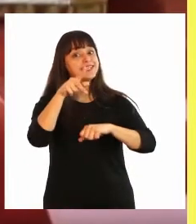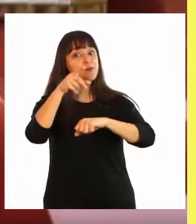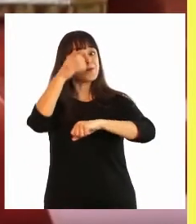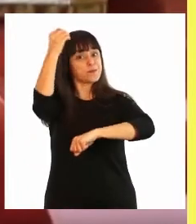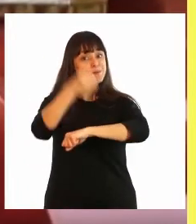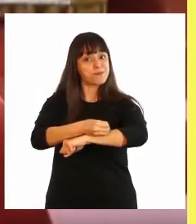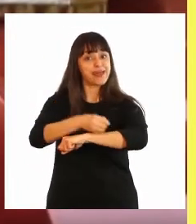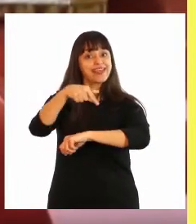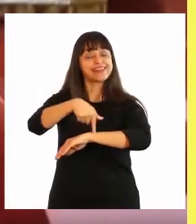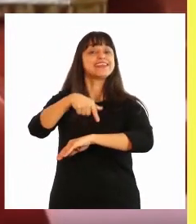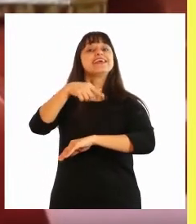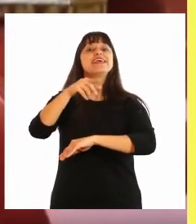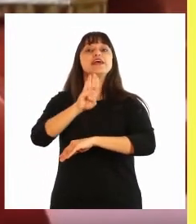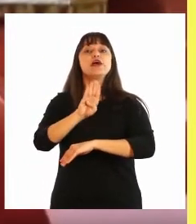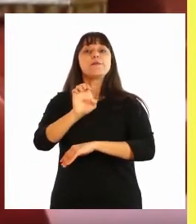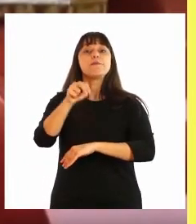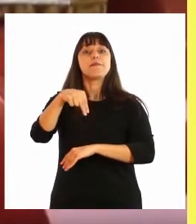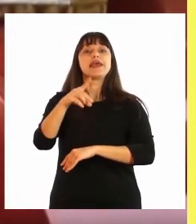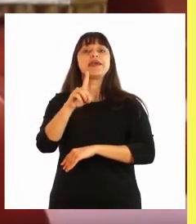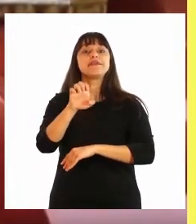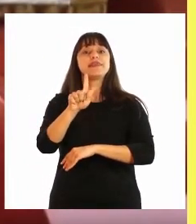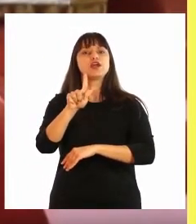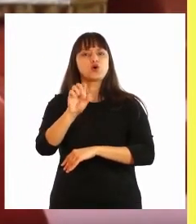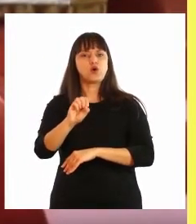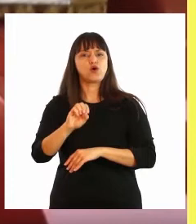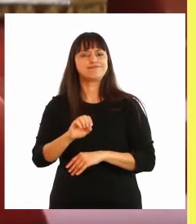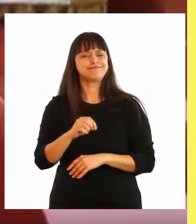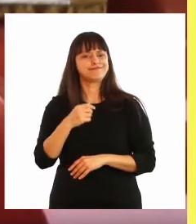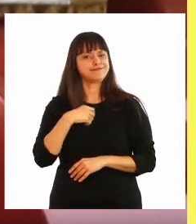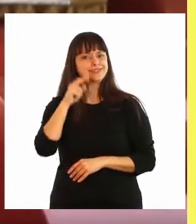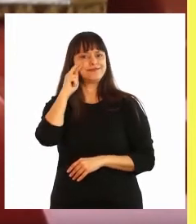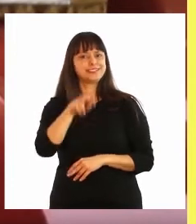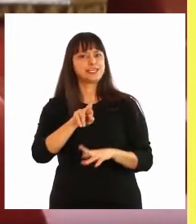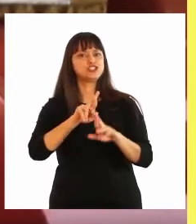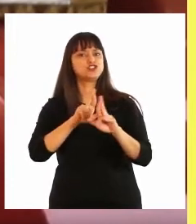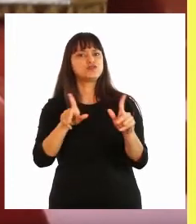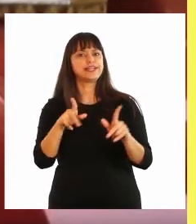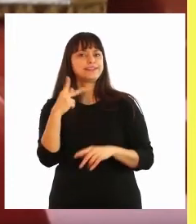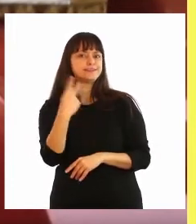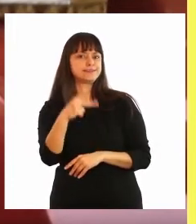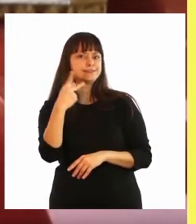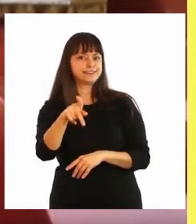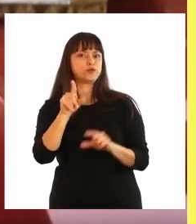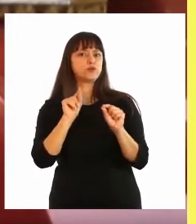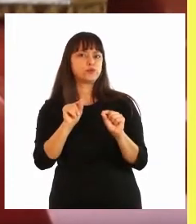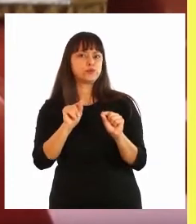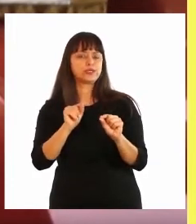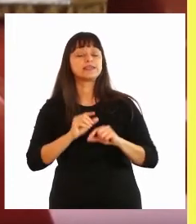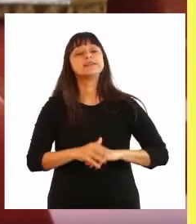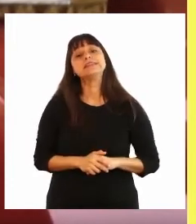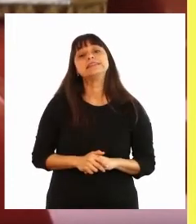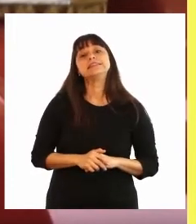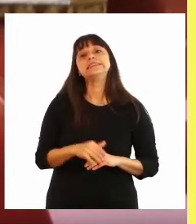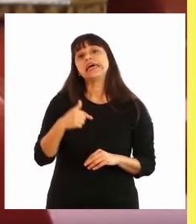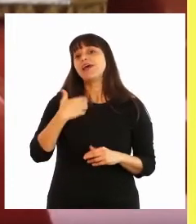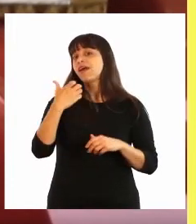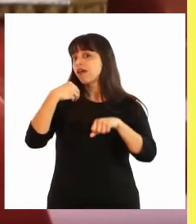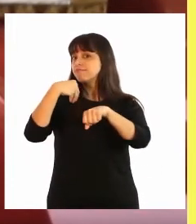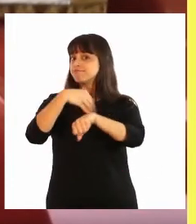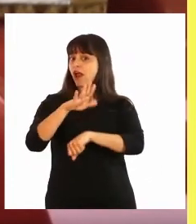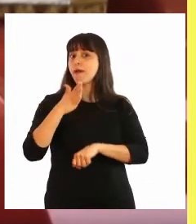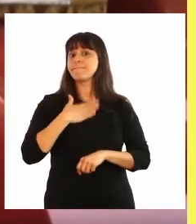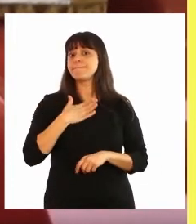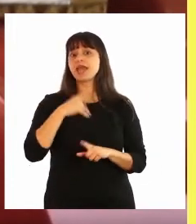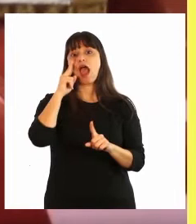uma relação à distância muito diferente da sua proximidade com ele, mas gostaria de compartilhar algumas visões